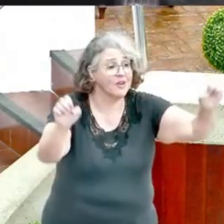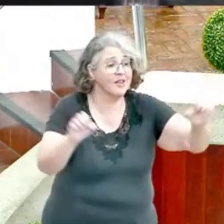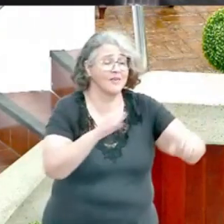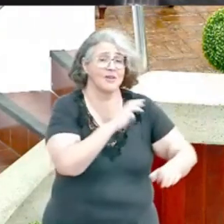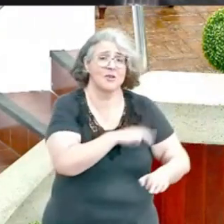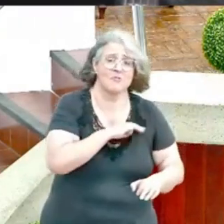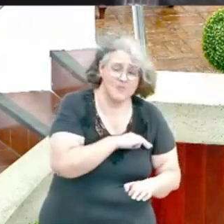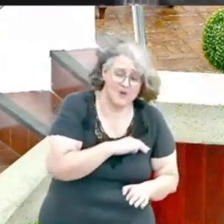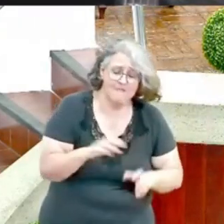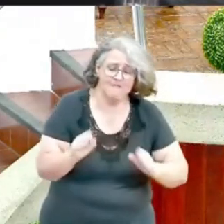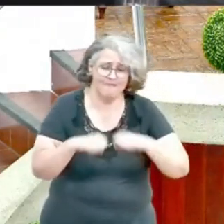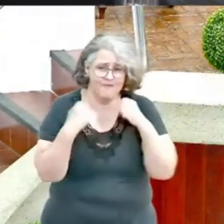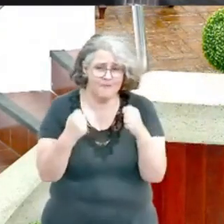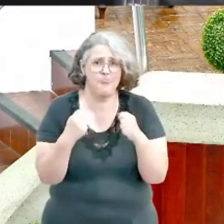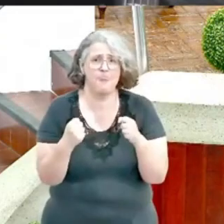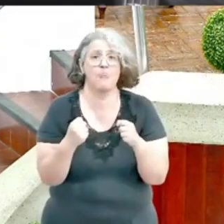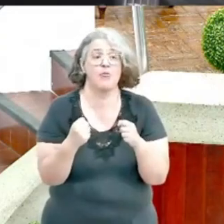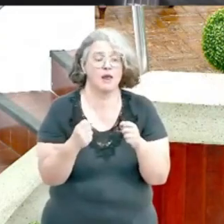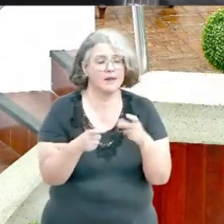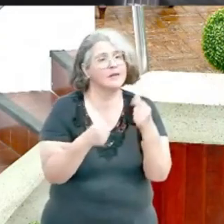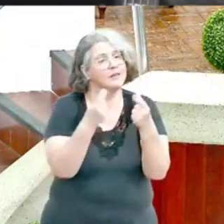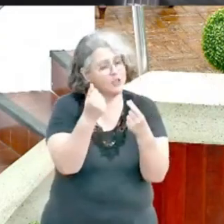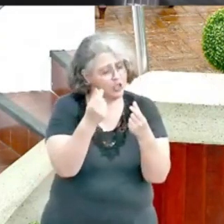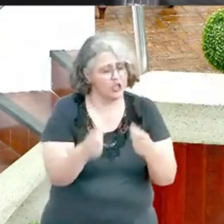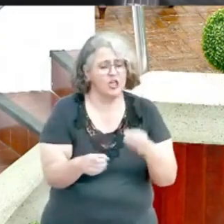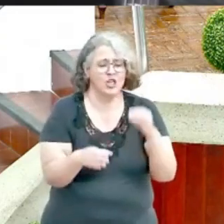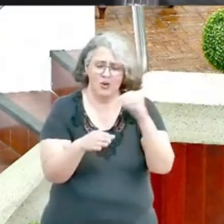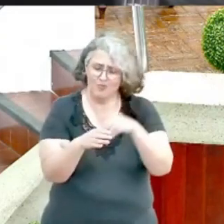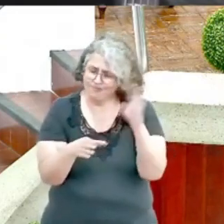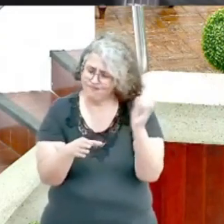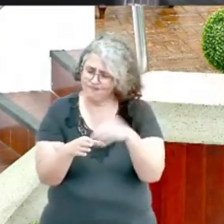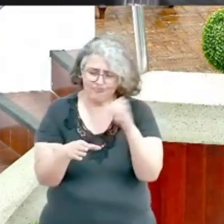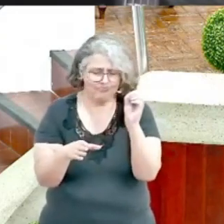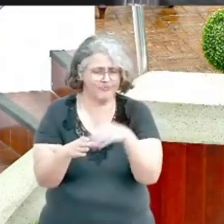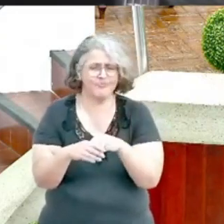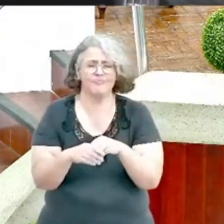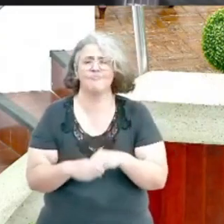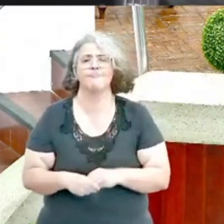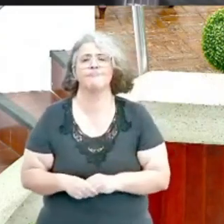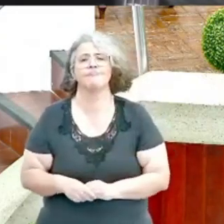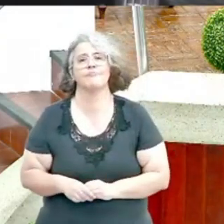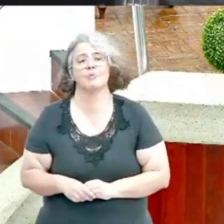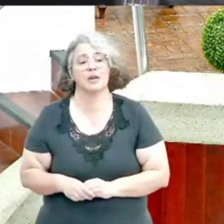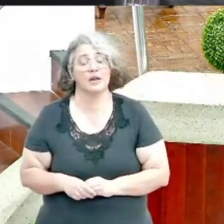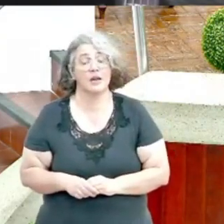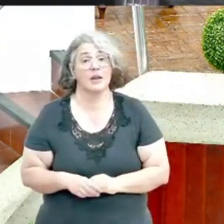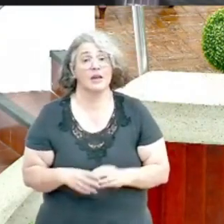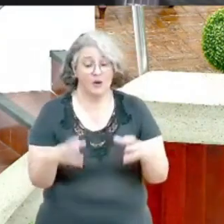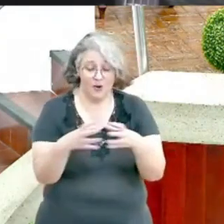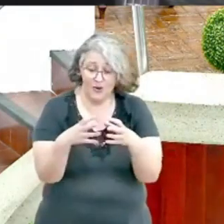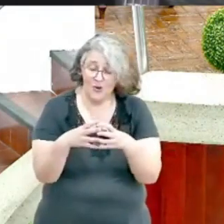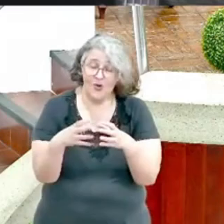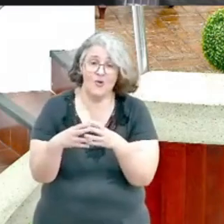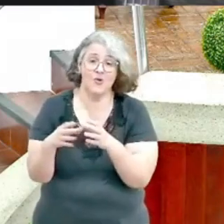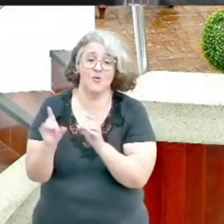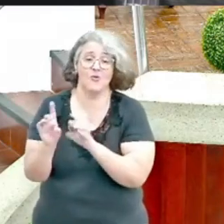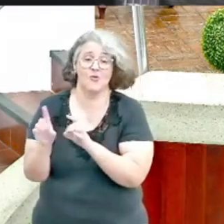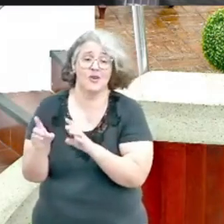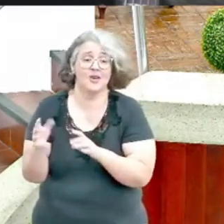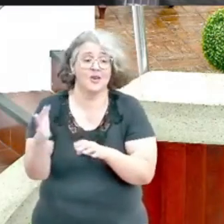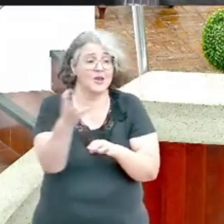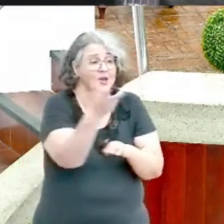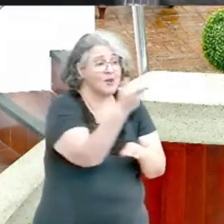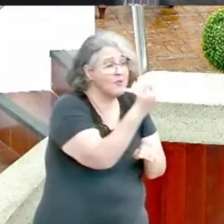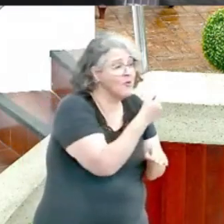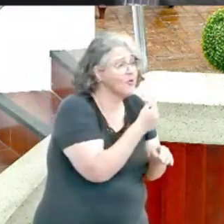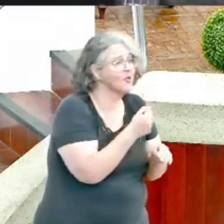missões, generosa nas suas contribuições, reunida em pequenos grupos que amam e buscam o perdido,